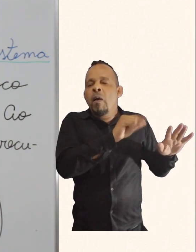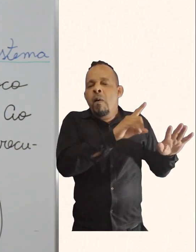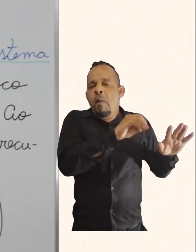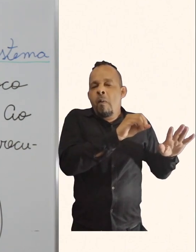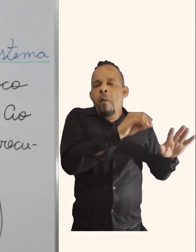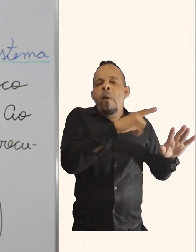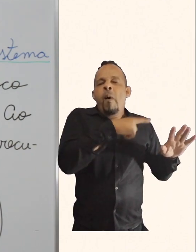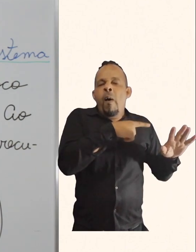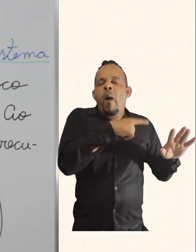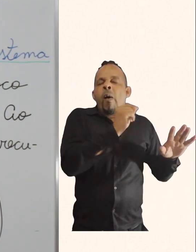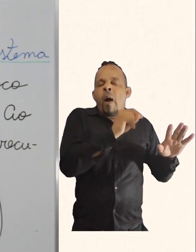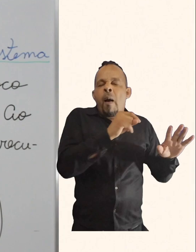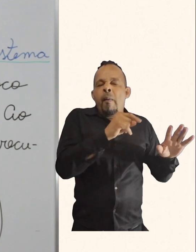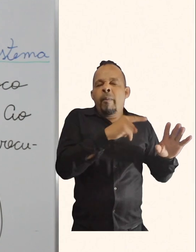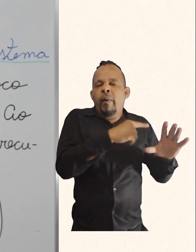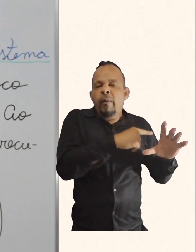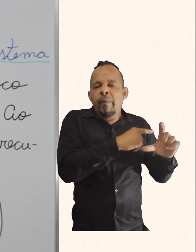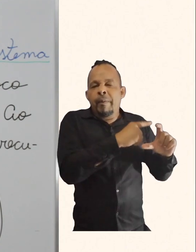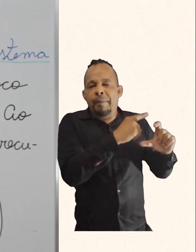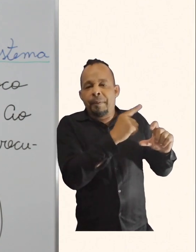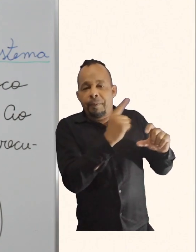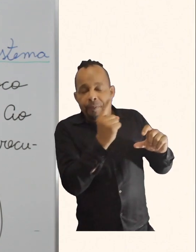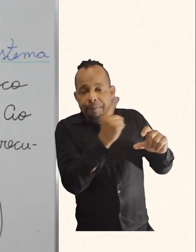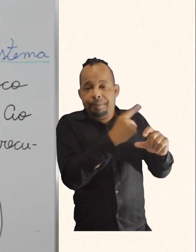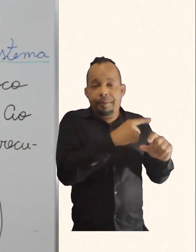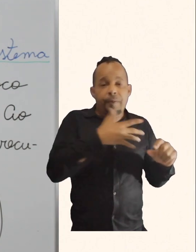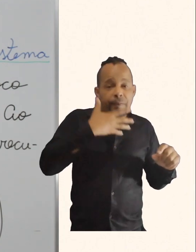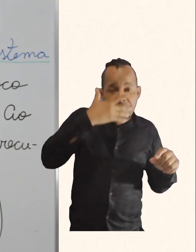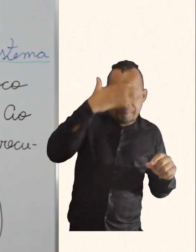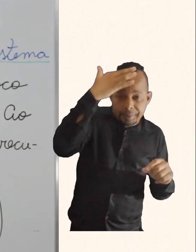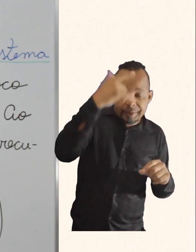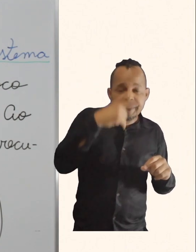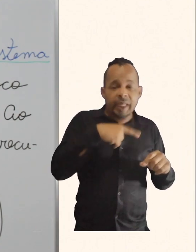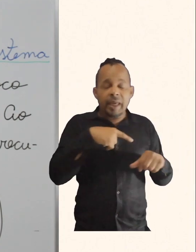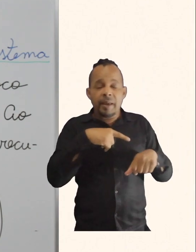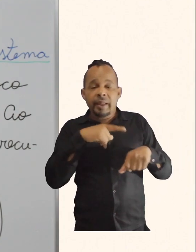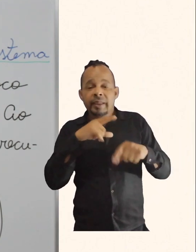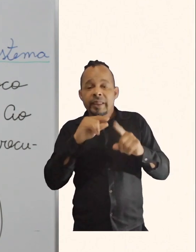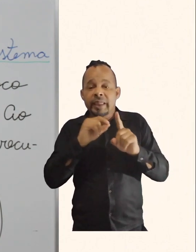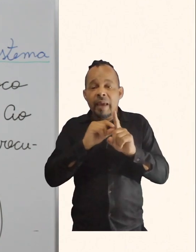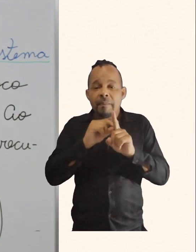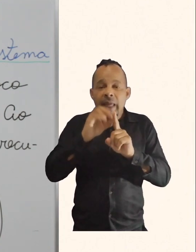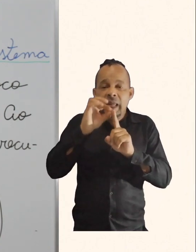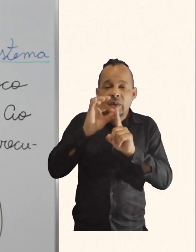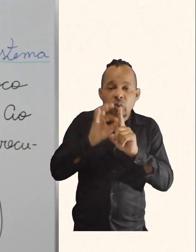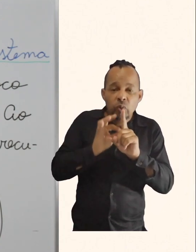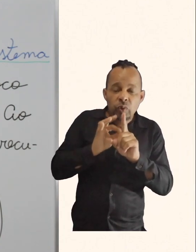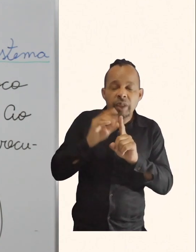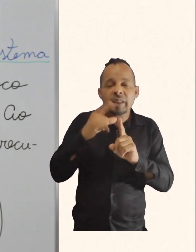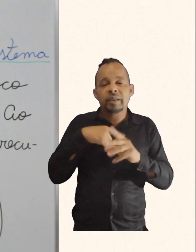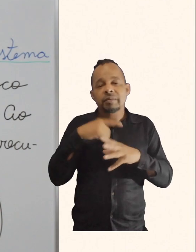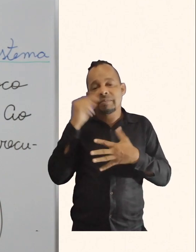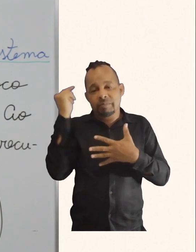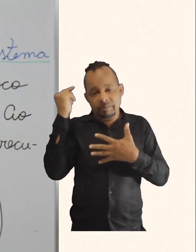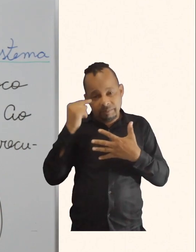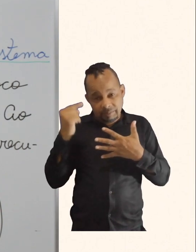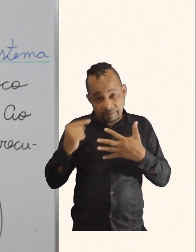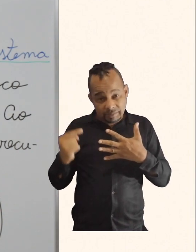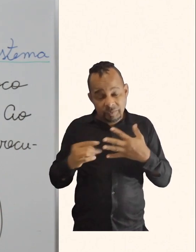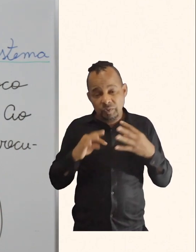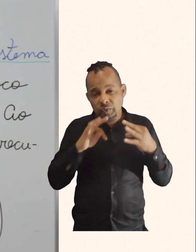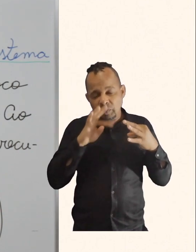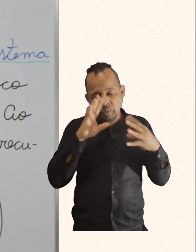uma posição, uma velocidade, uma temperatura, enfim, tudo o que nos interessa para